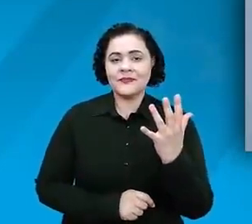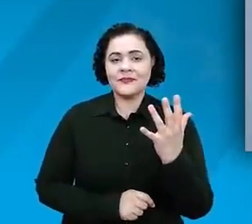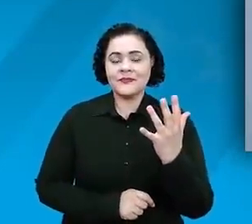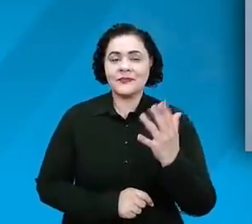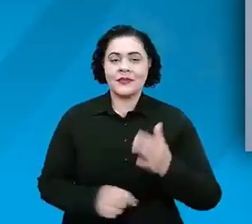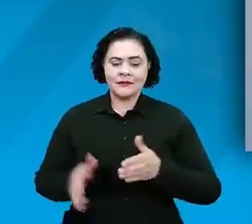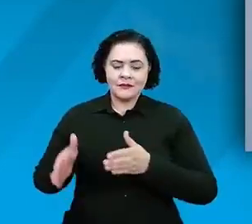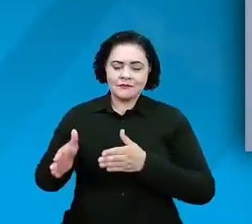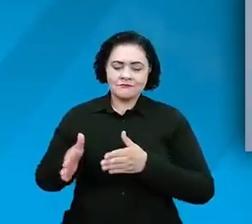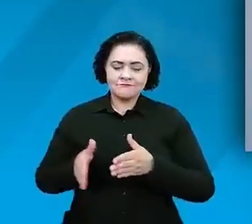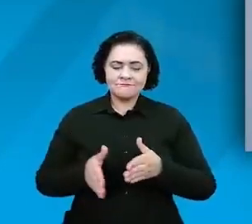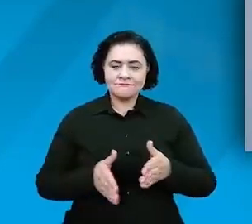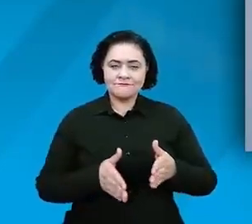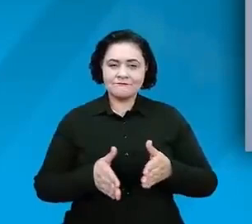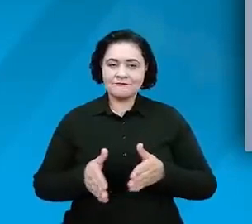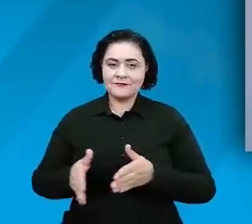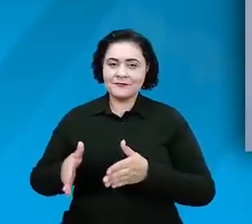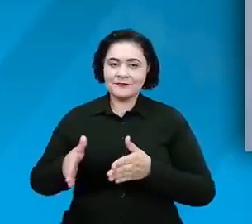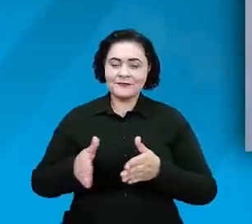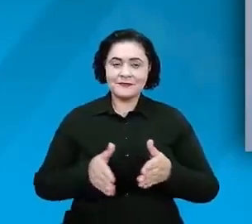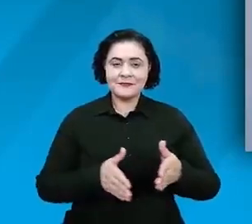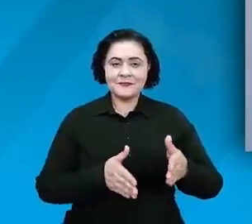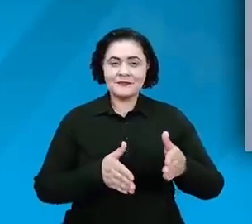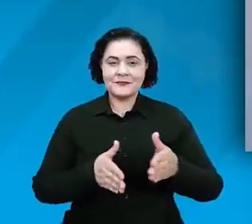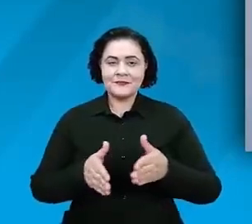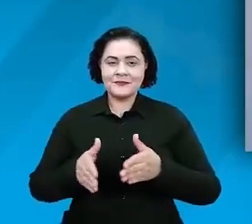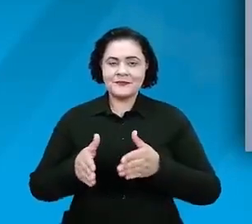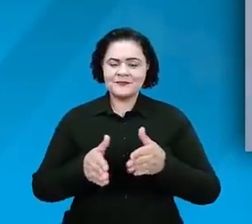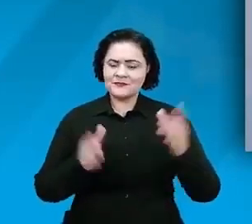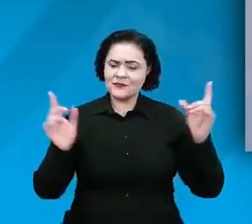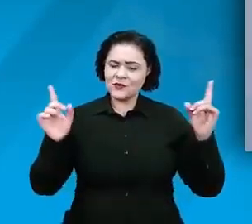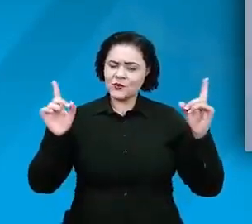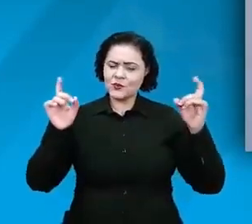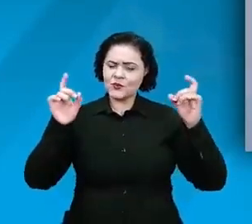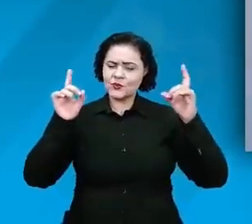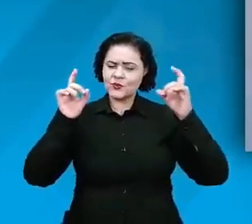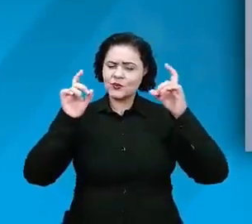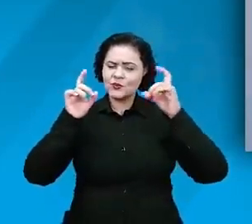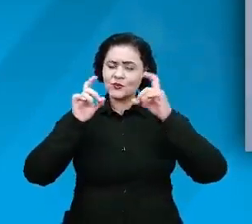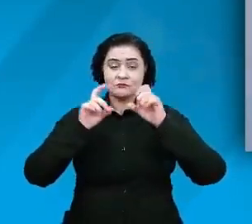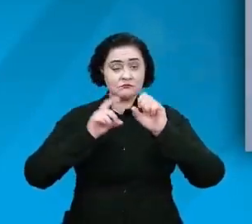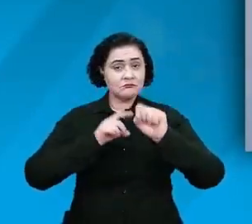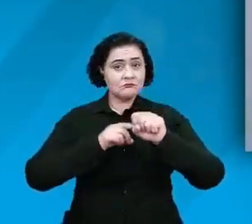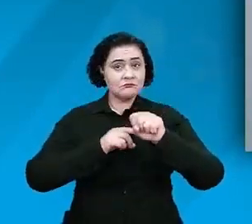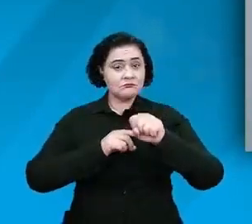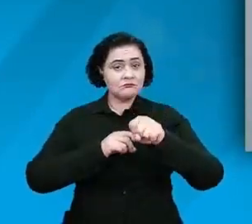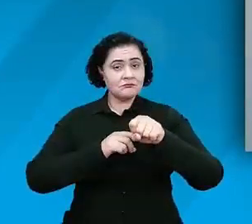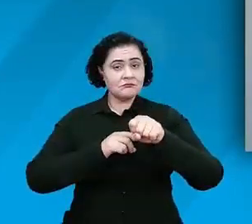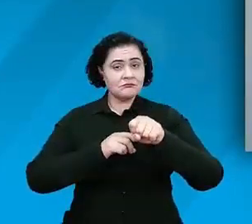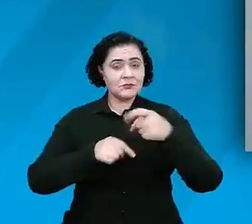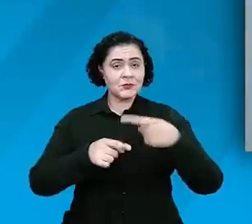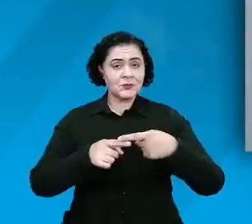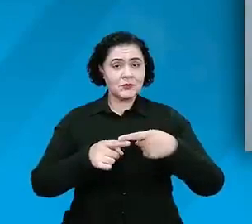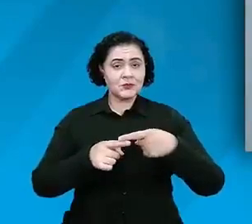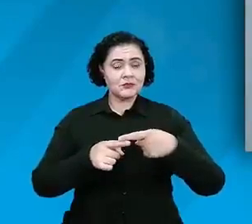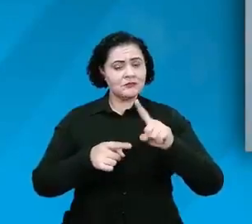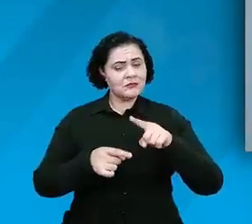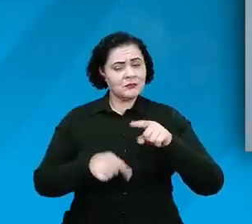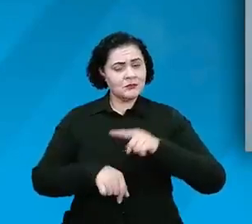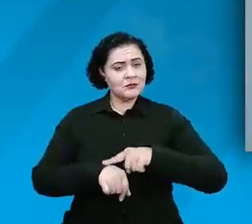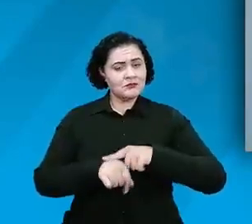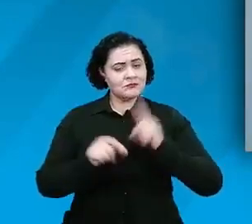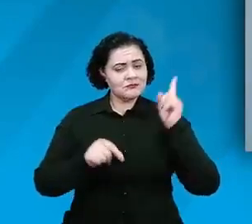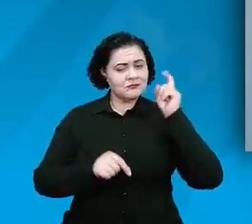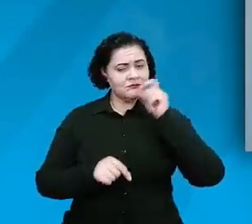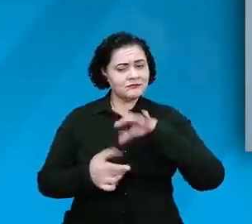Nesta caminhada, nessa trilha difícil que os espíritos andam